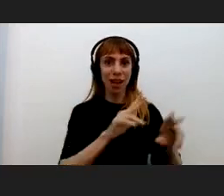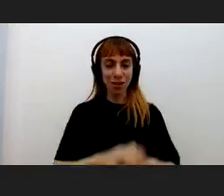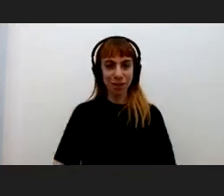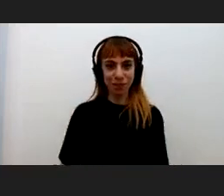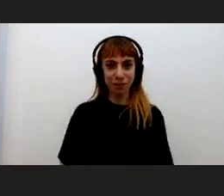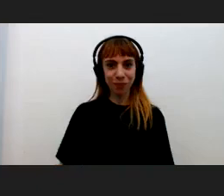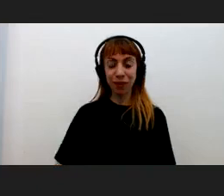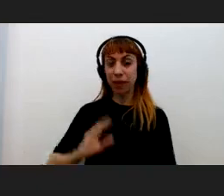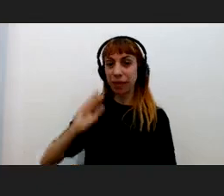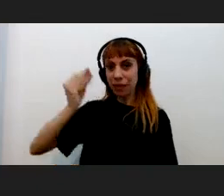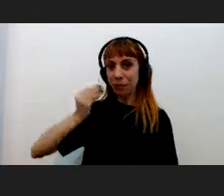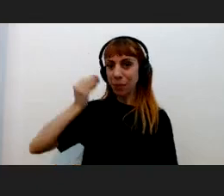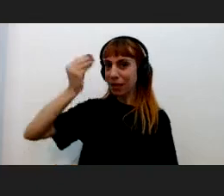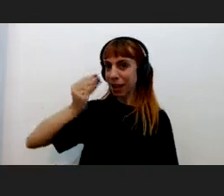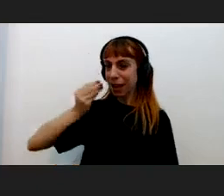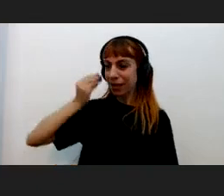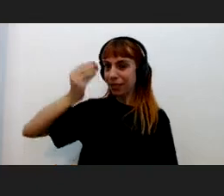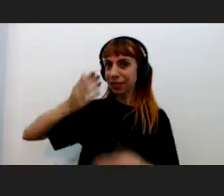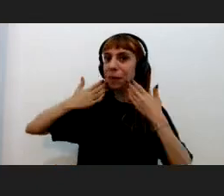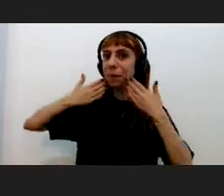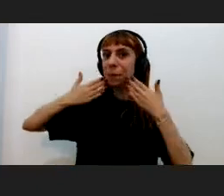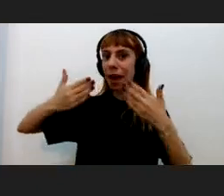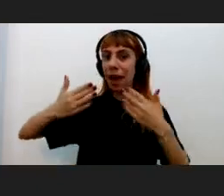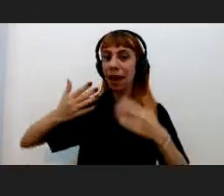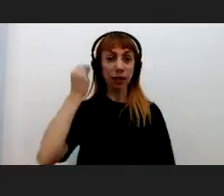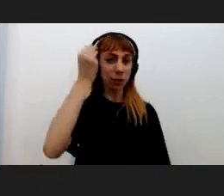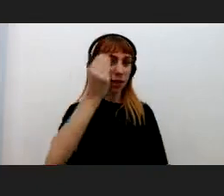Por que aprender essa relação é importante?